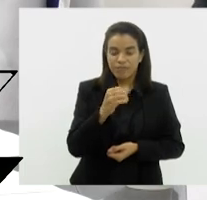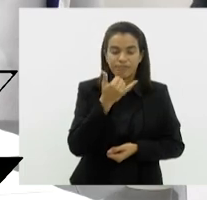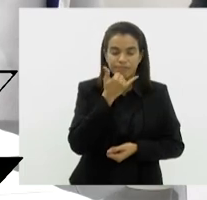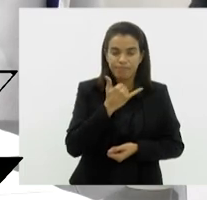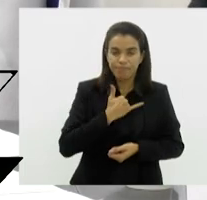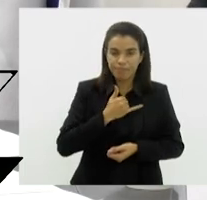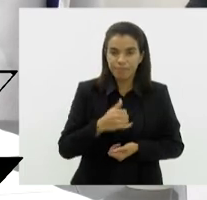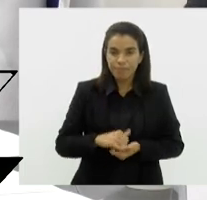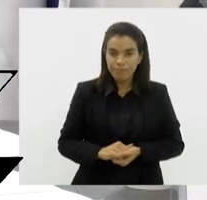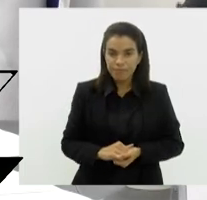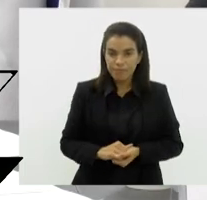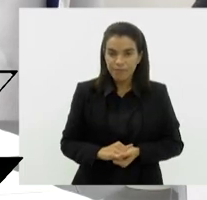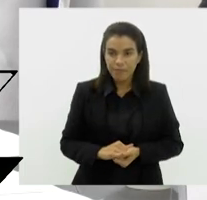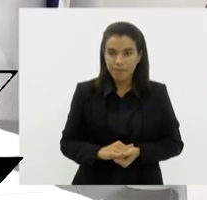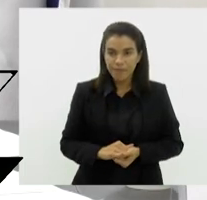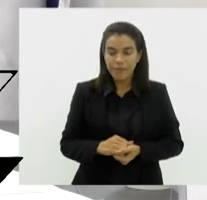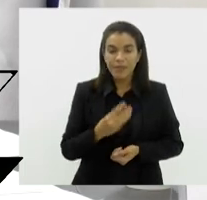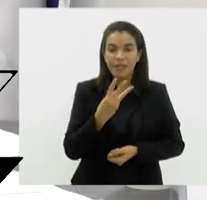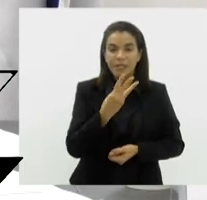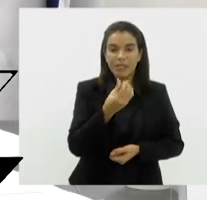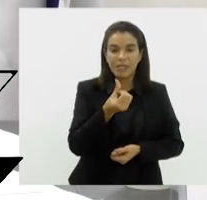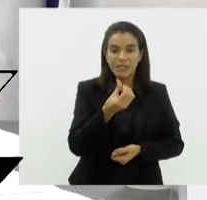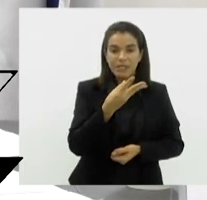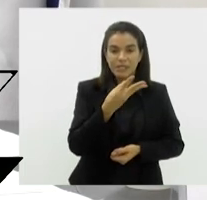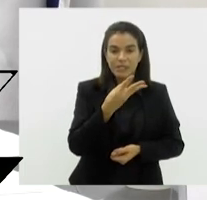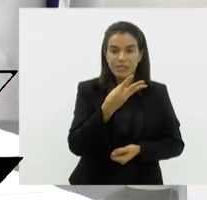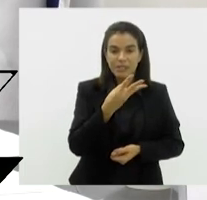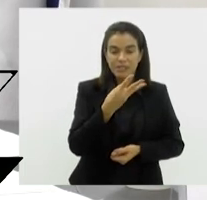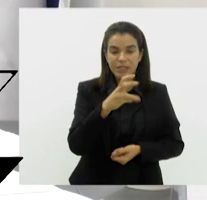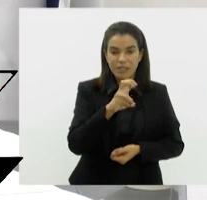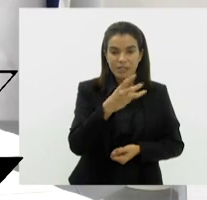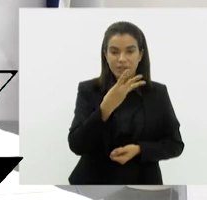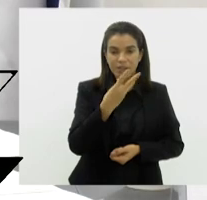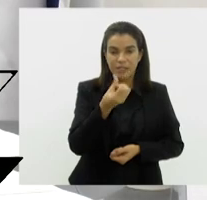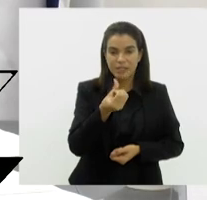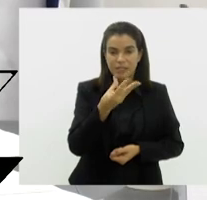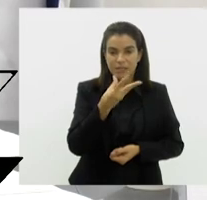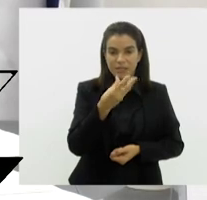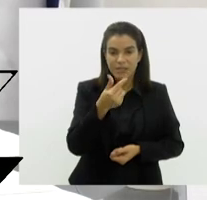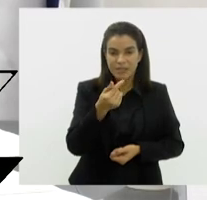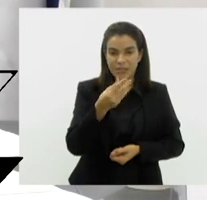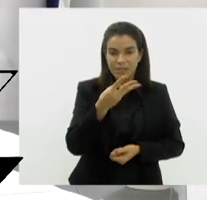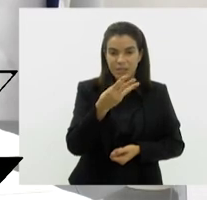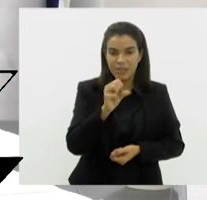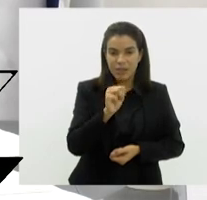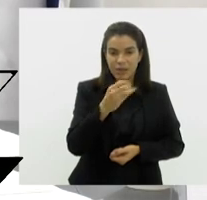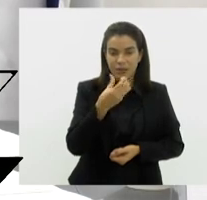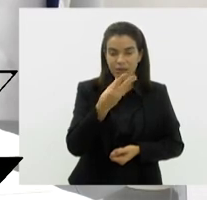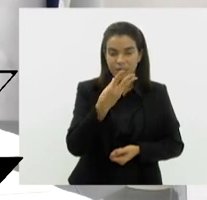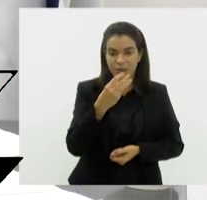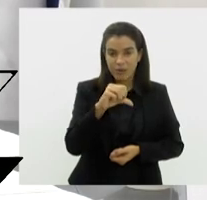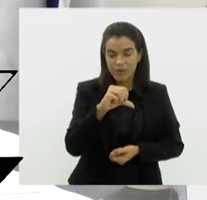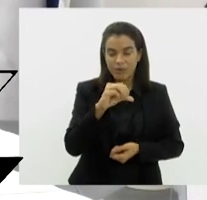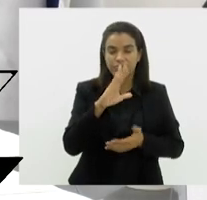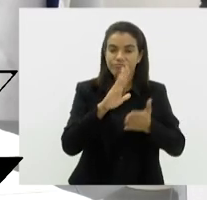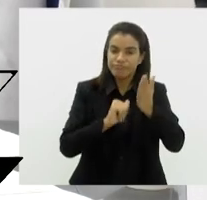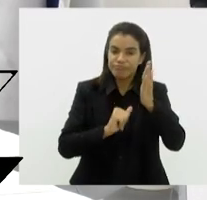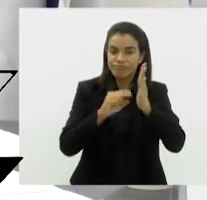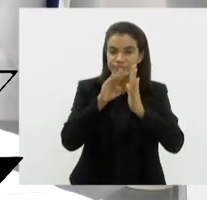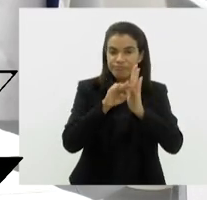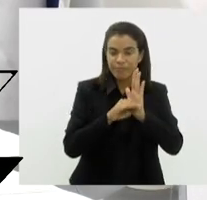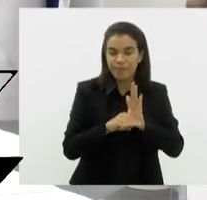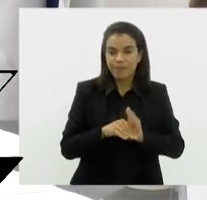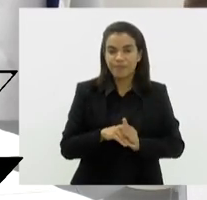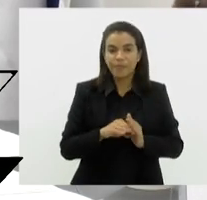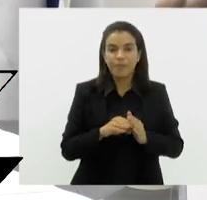desculpa. 36, 37, 35, 36, 37 e 38, retirados de pauta a pedido do relator. Passo então